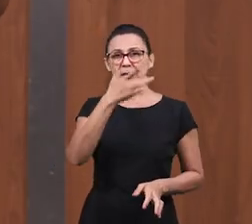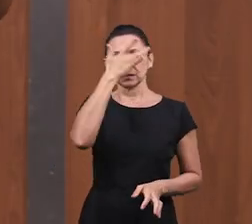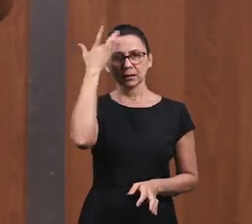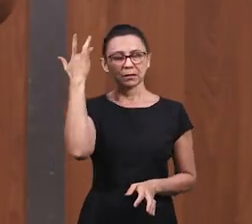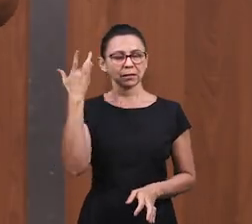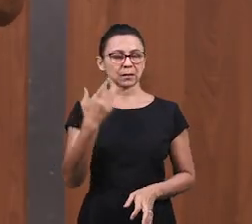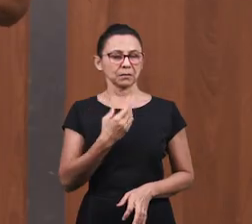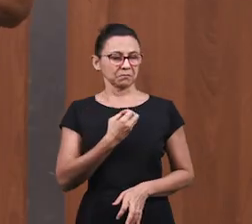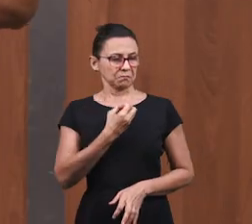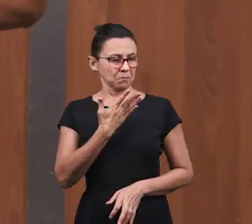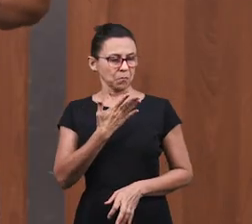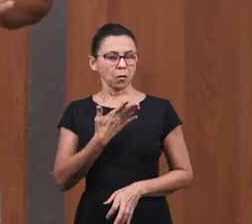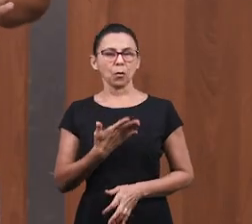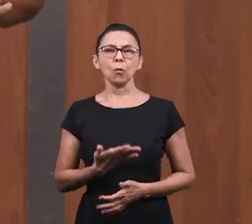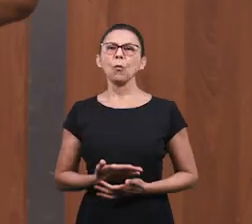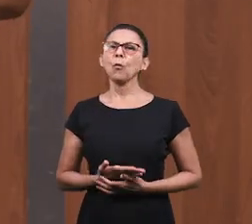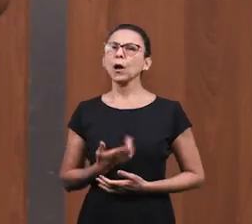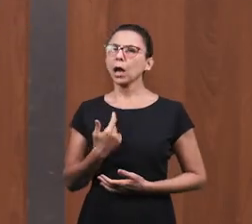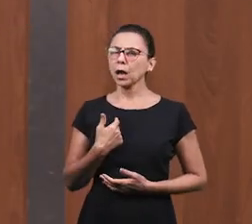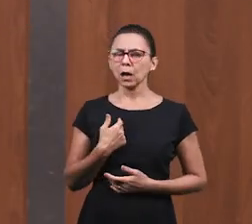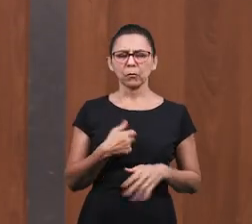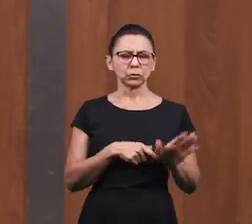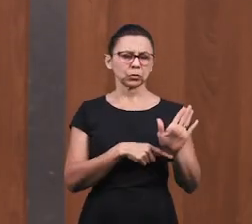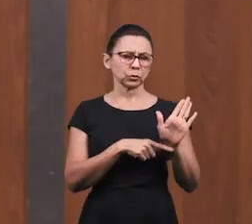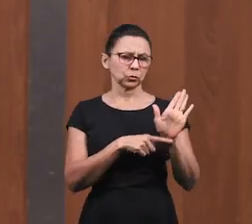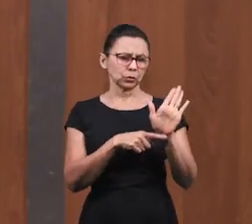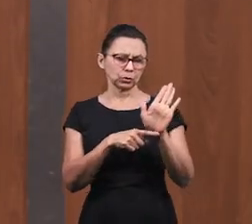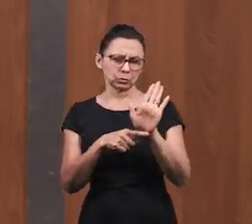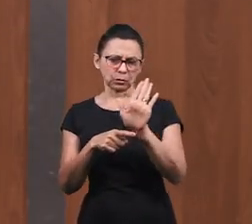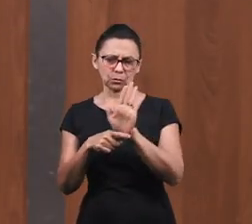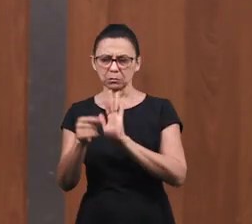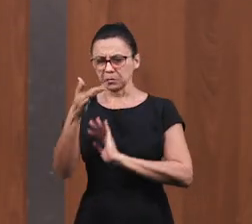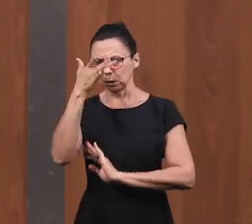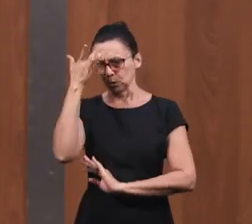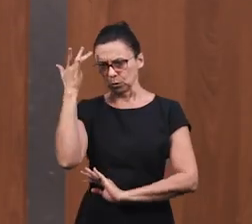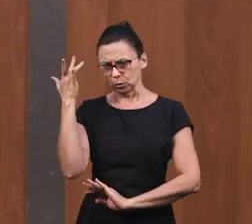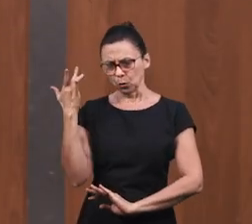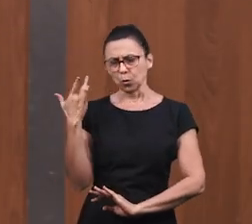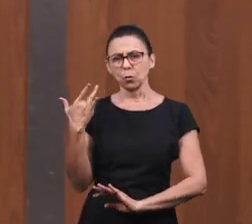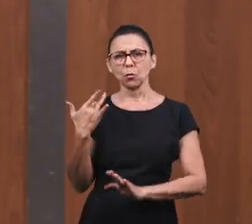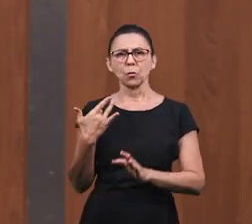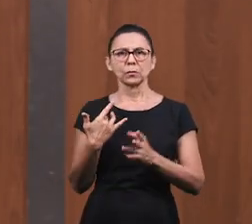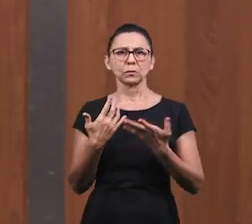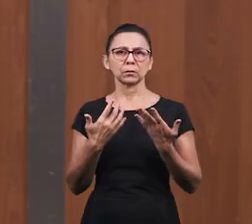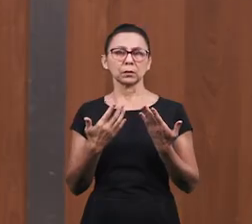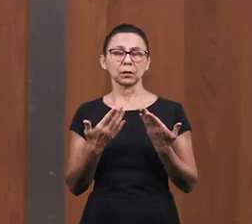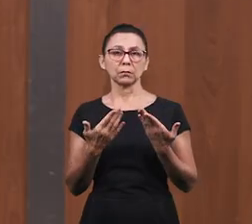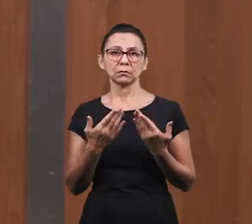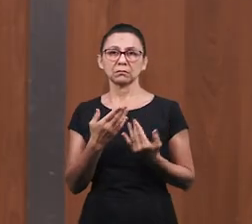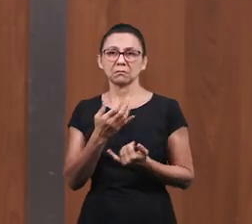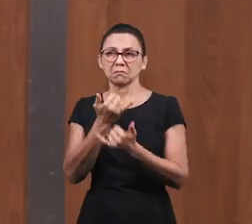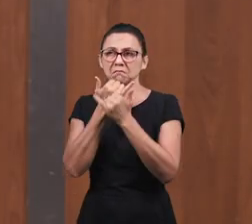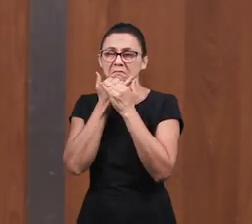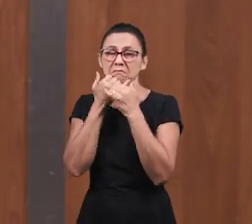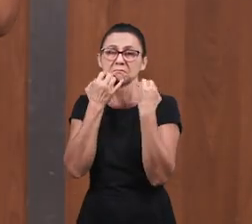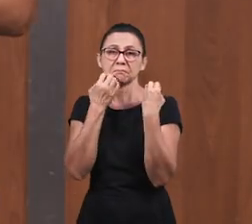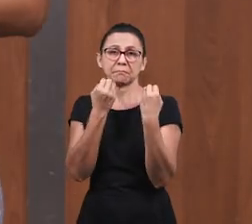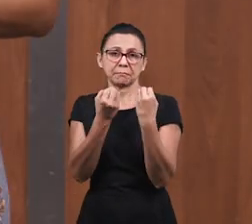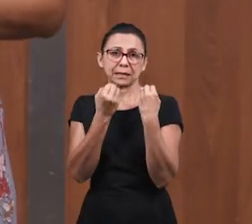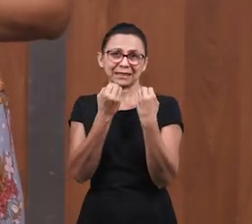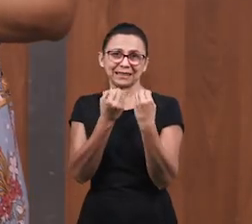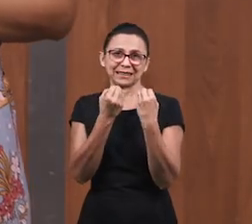pessoas boas, não precisam do perdão de Deus para suas falhas. Mas nós, como aquela